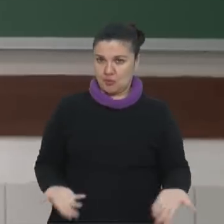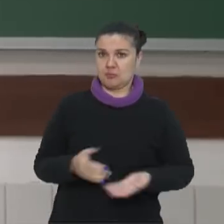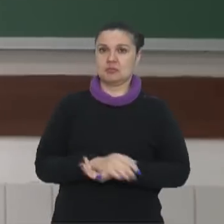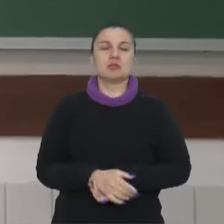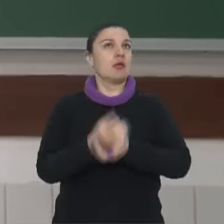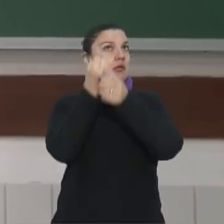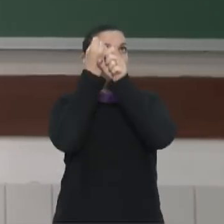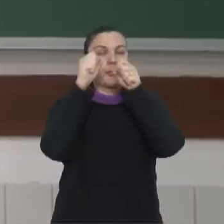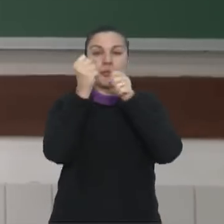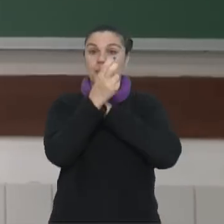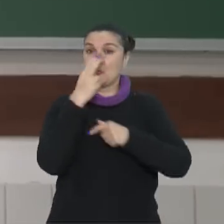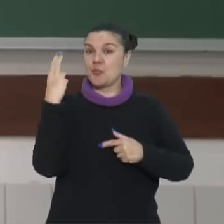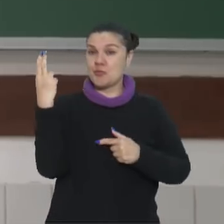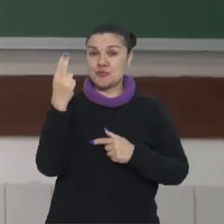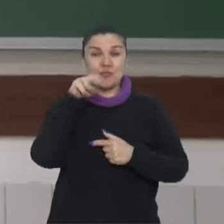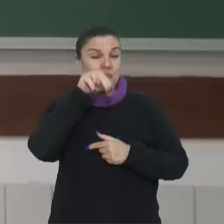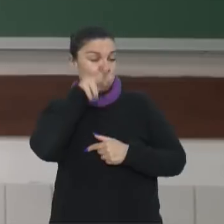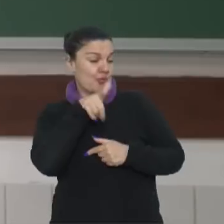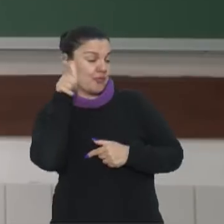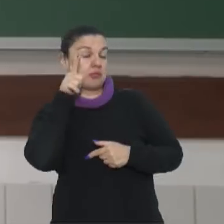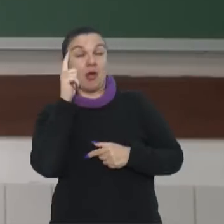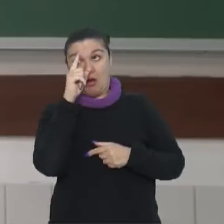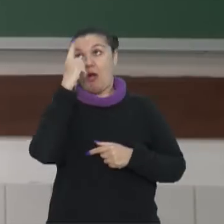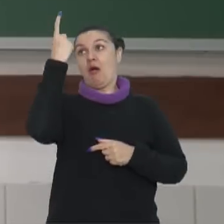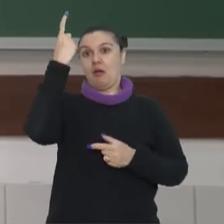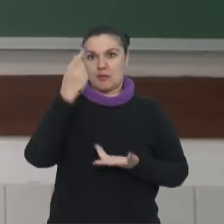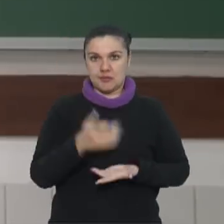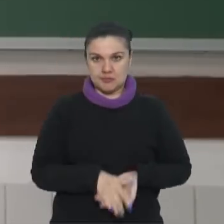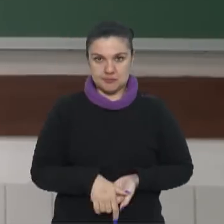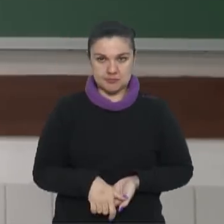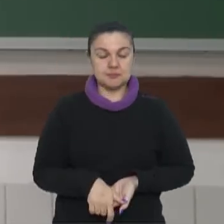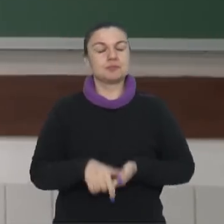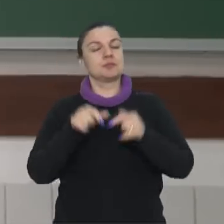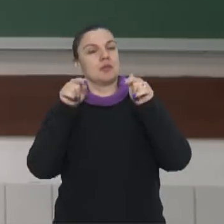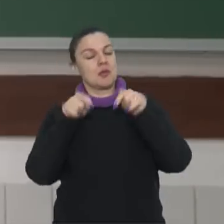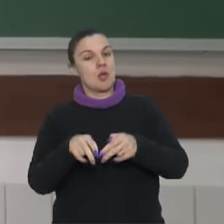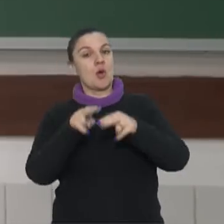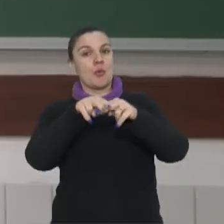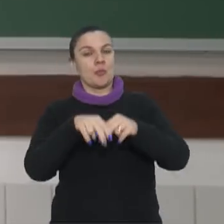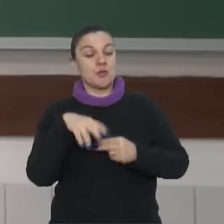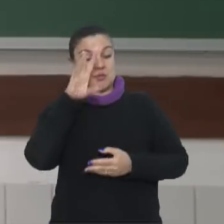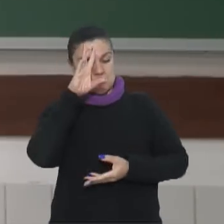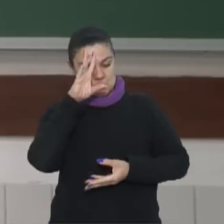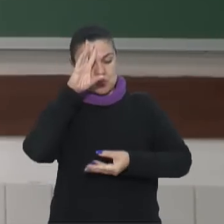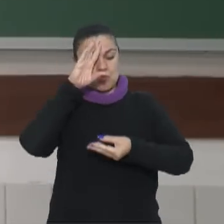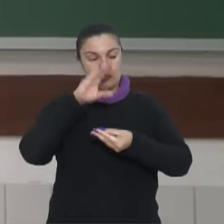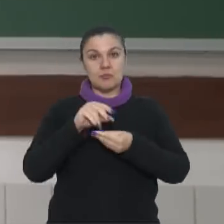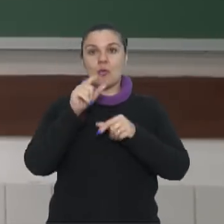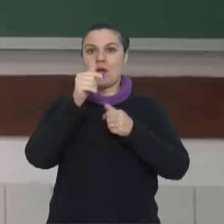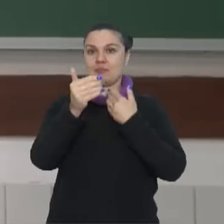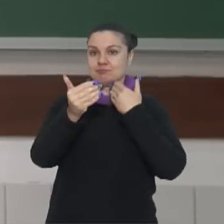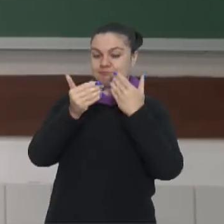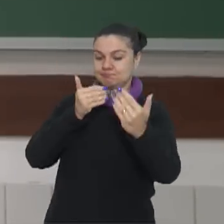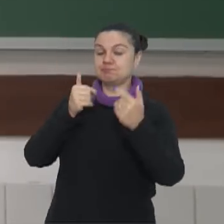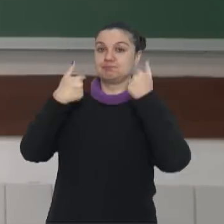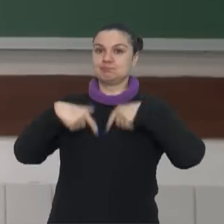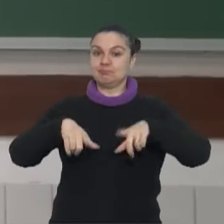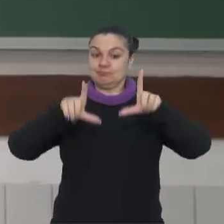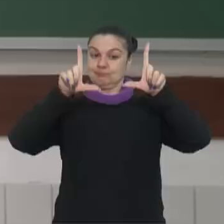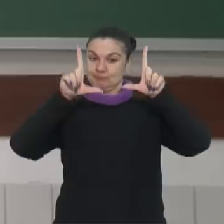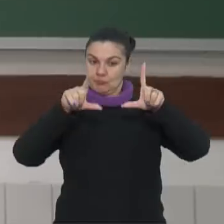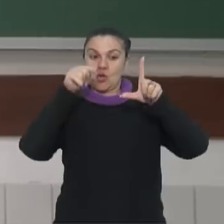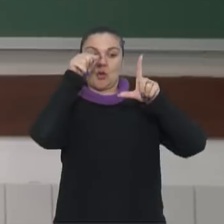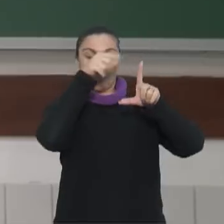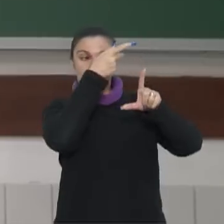Não serve, não tem como, eu nunca vou conseguir adivinhar, né? Por isso a interpretação ela está sempre num diálogo entre a obra e